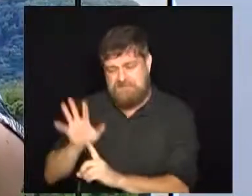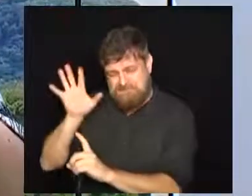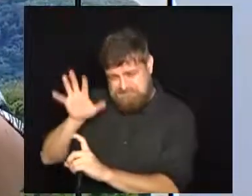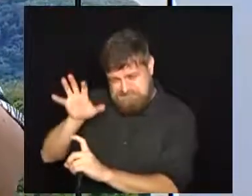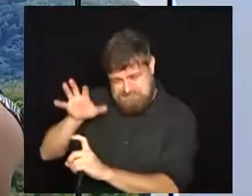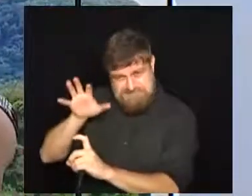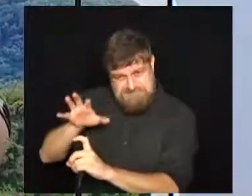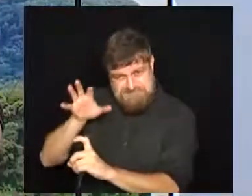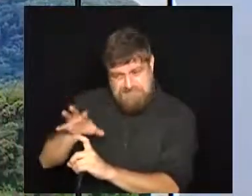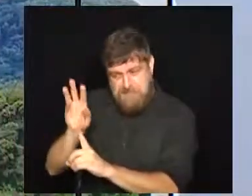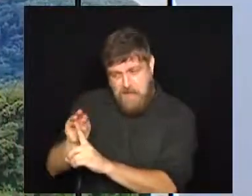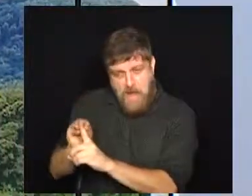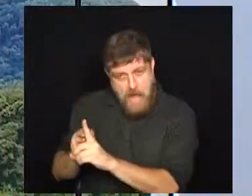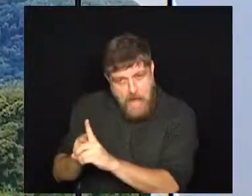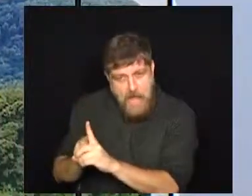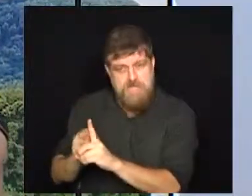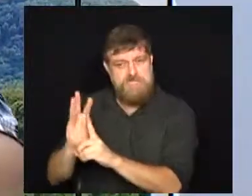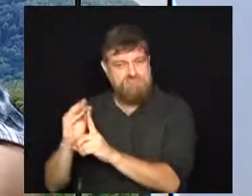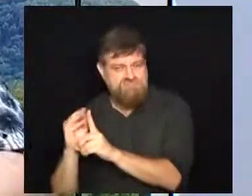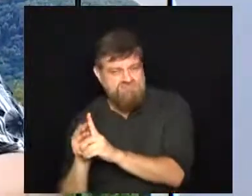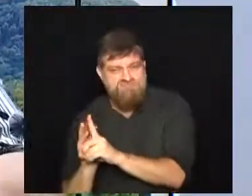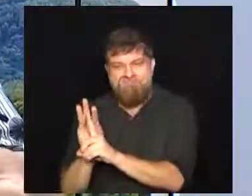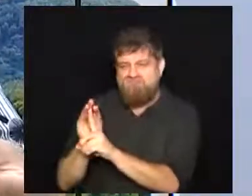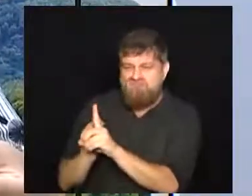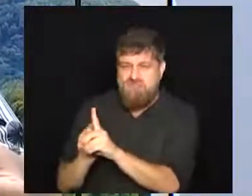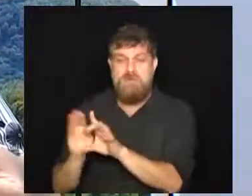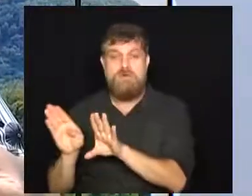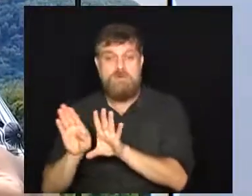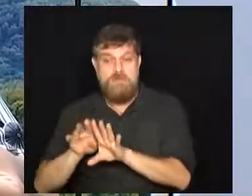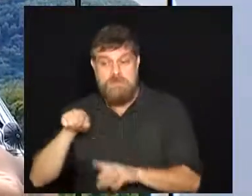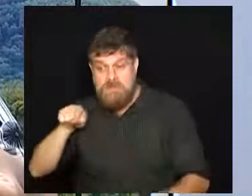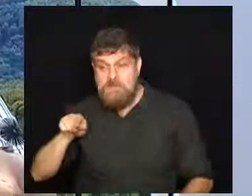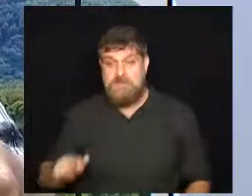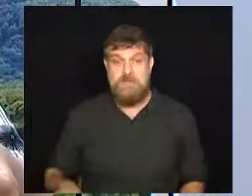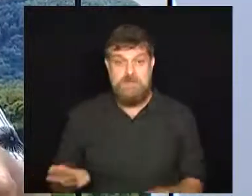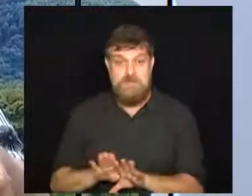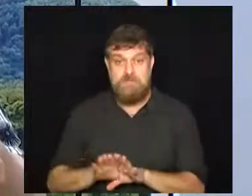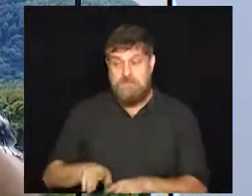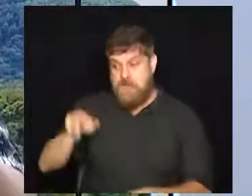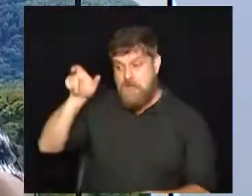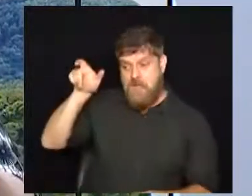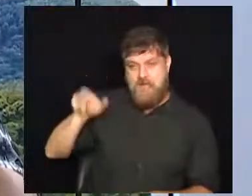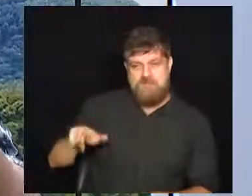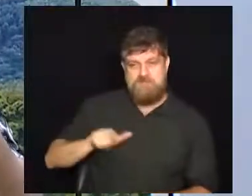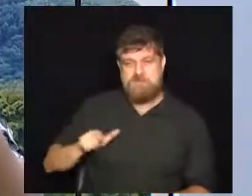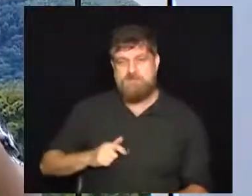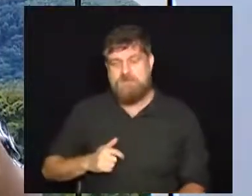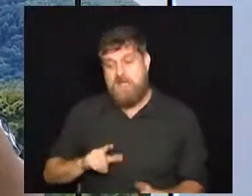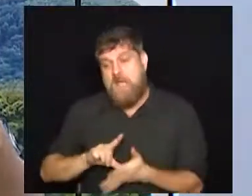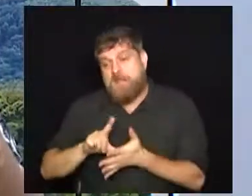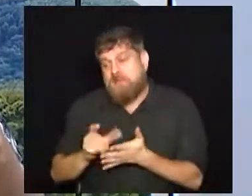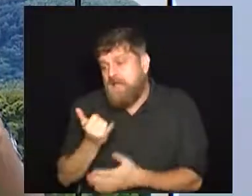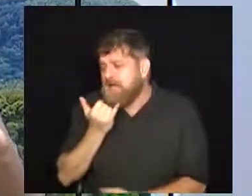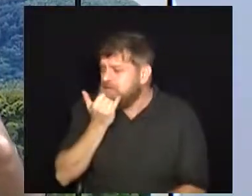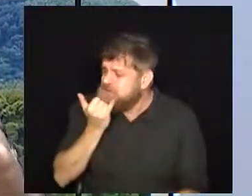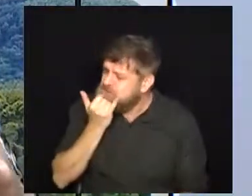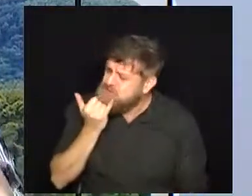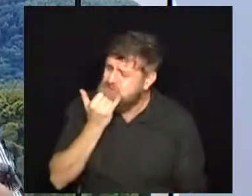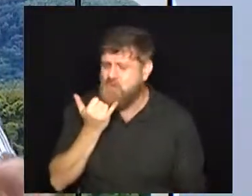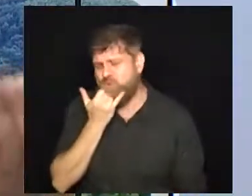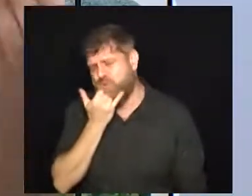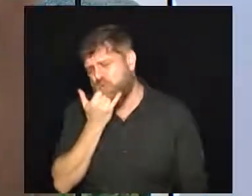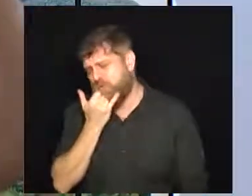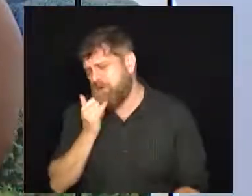física. Ela tem o agressor que pede desculpas para ela, perdão, etc. e